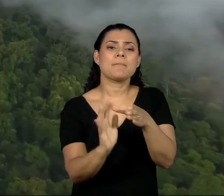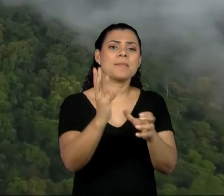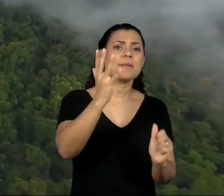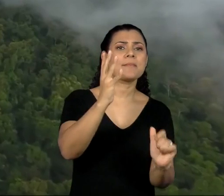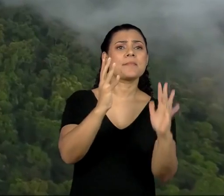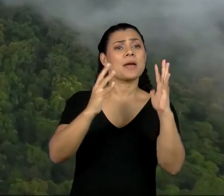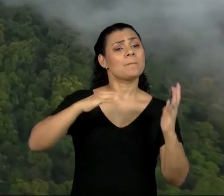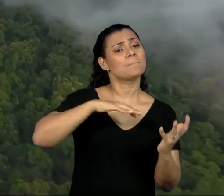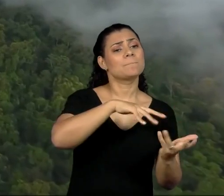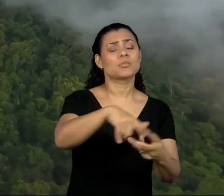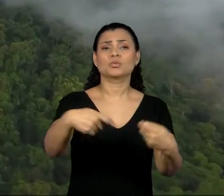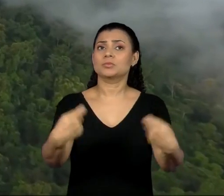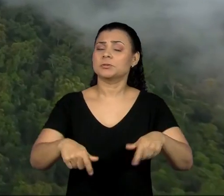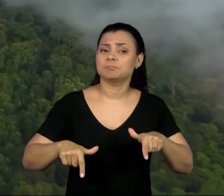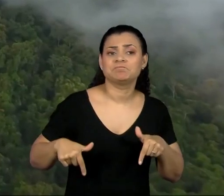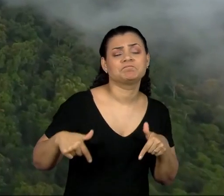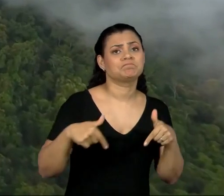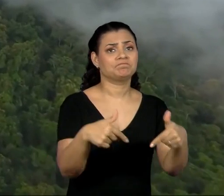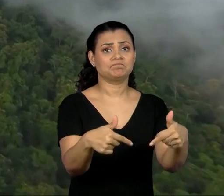mundo.